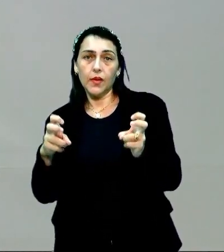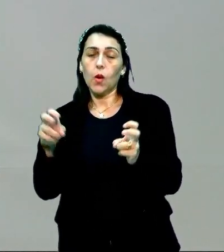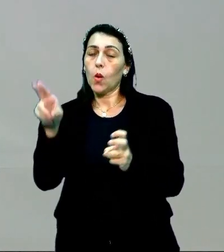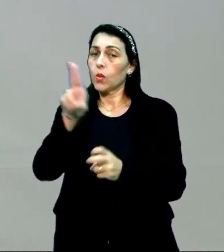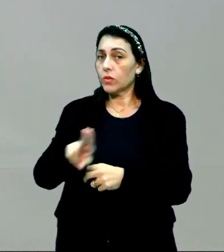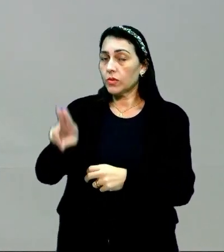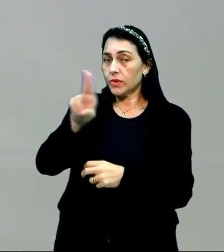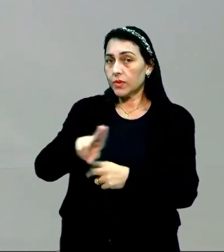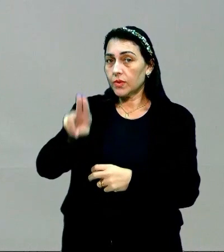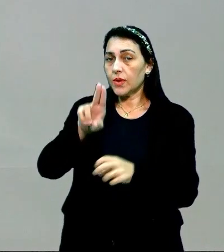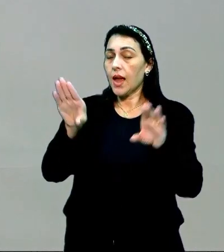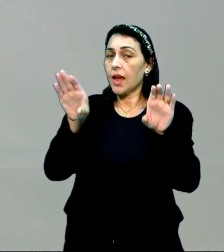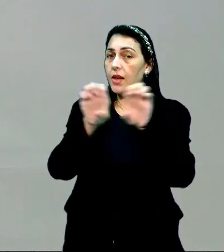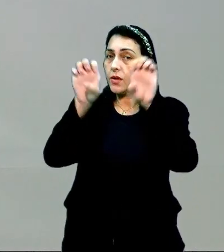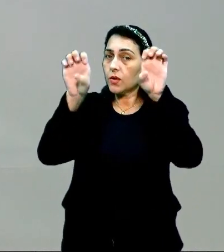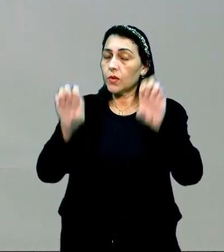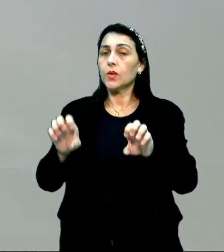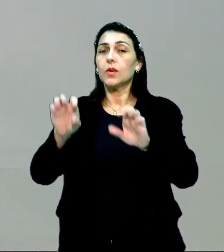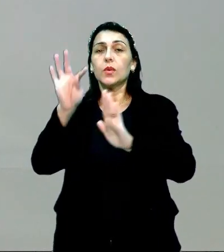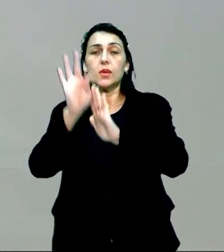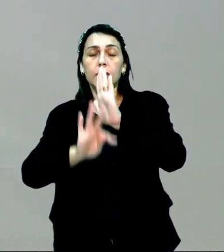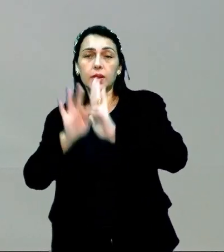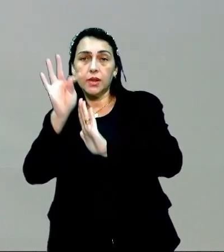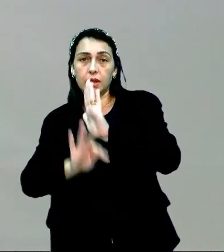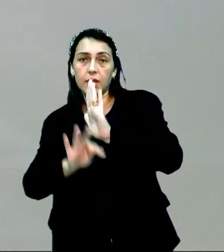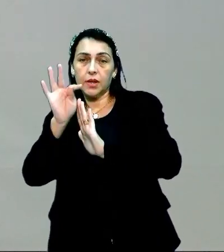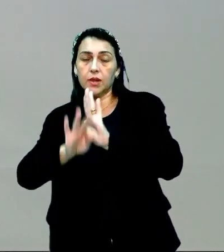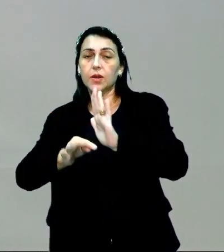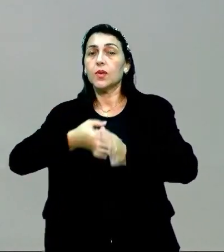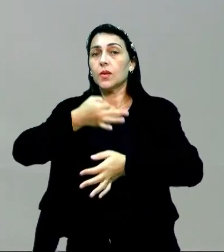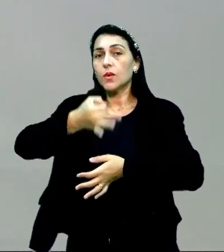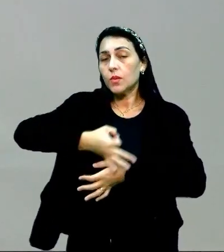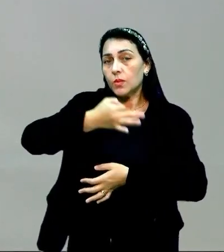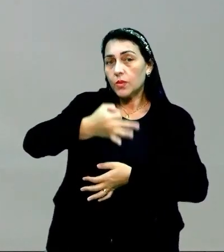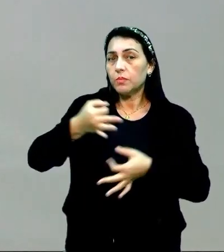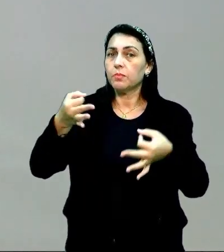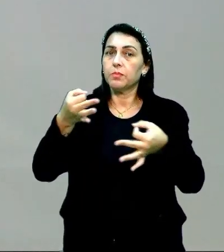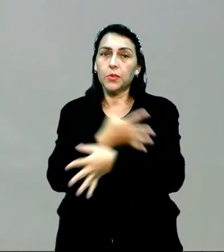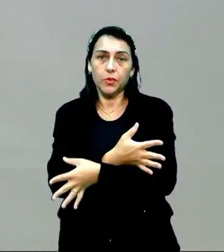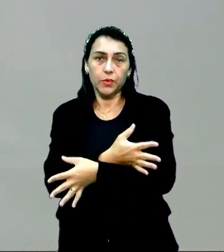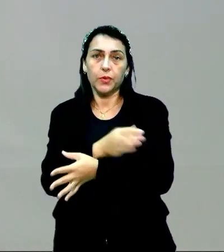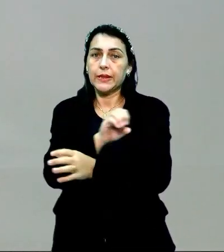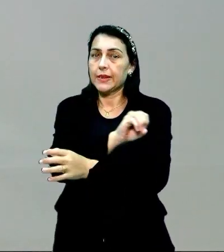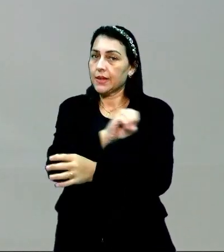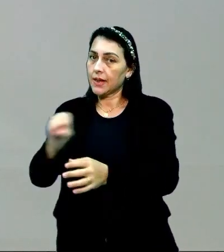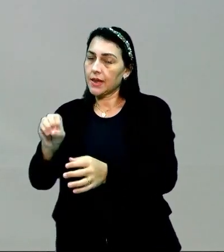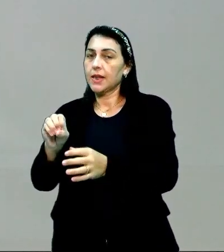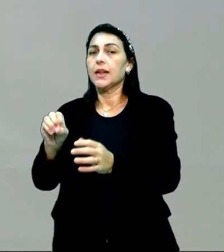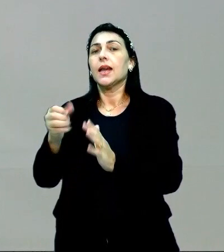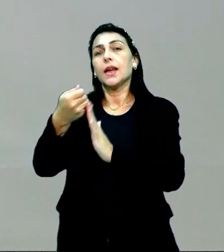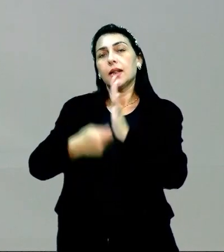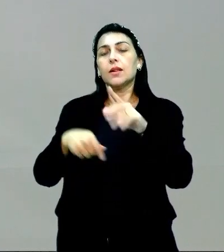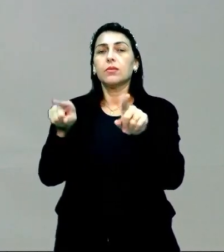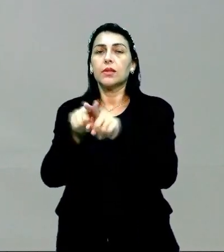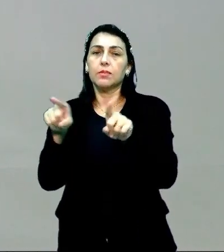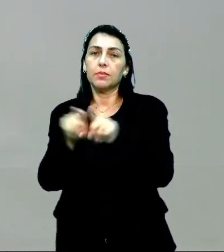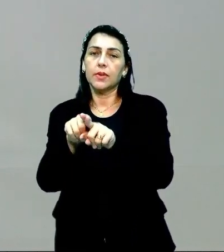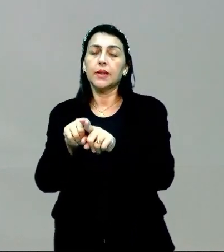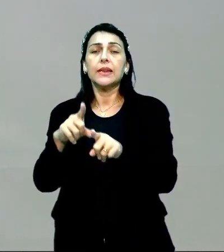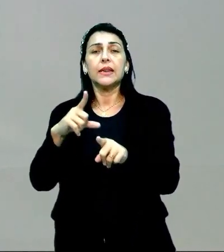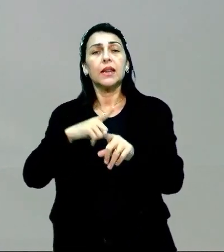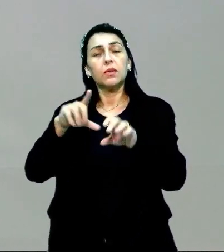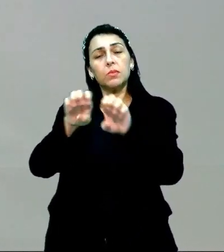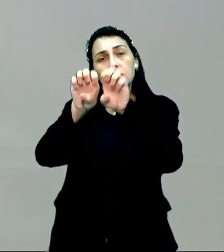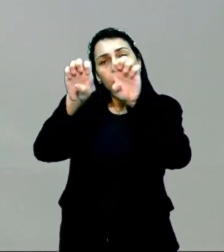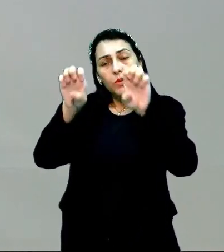eu não utilizar a estrutura do texto dissertativo argumentativo, pronto, zerei a redação também. Vamos dizer que existe